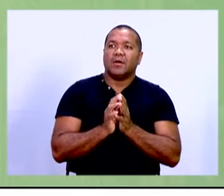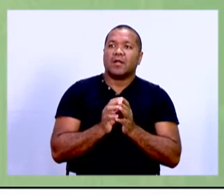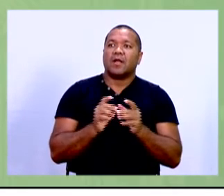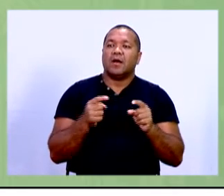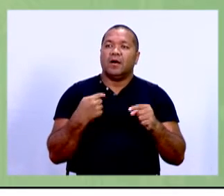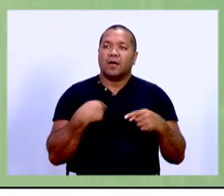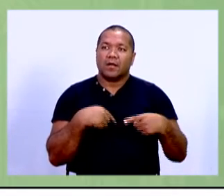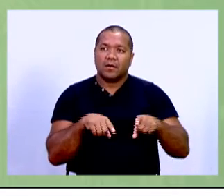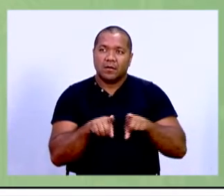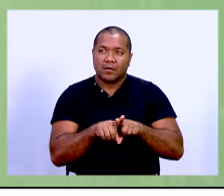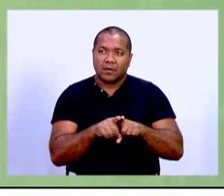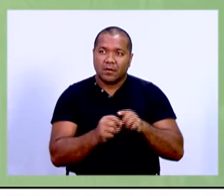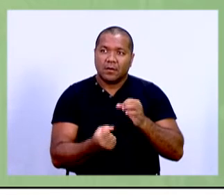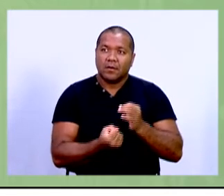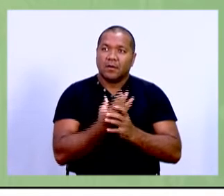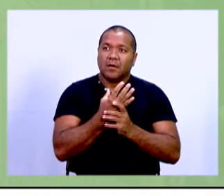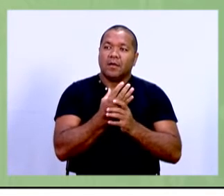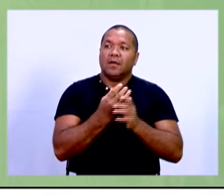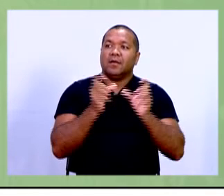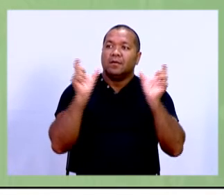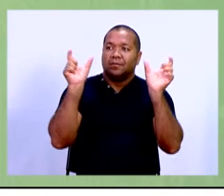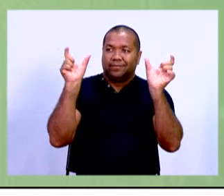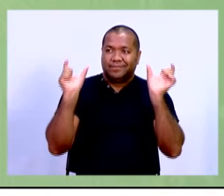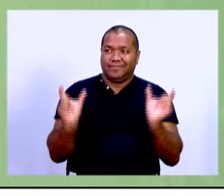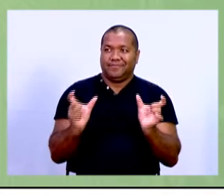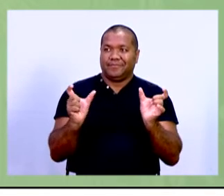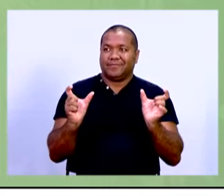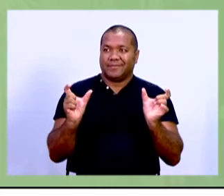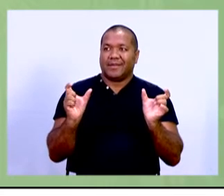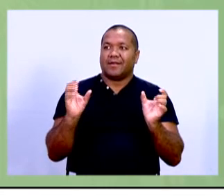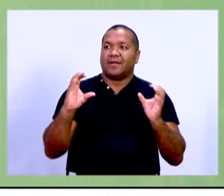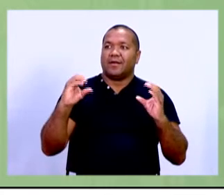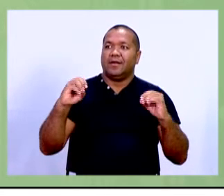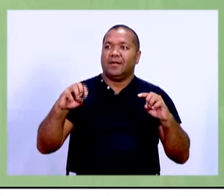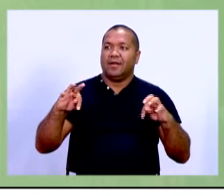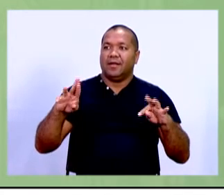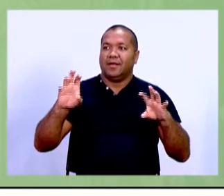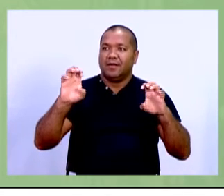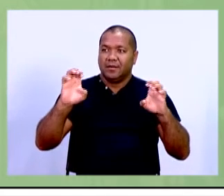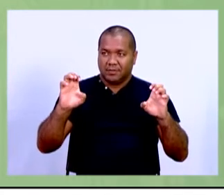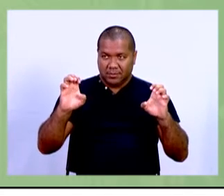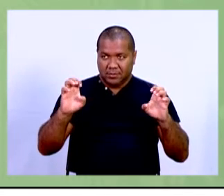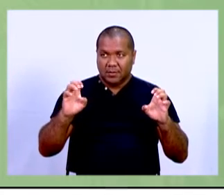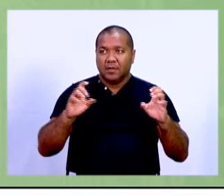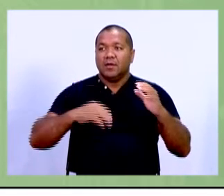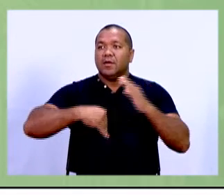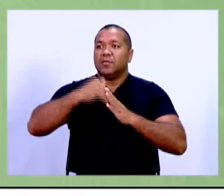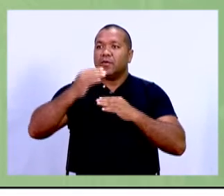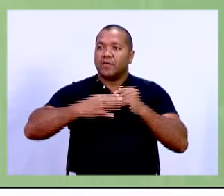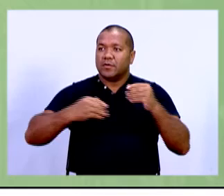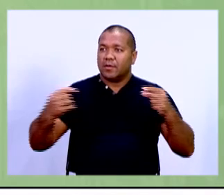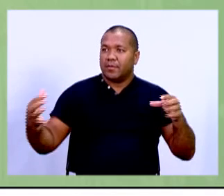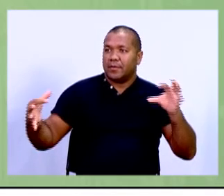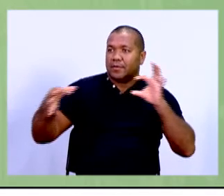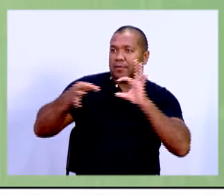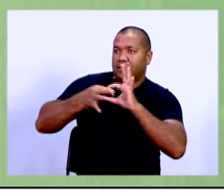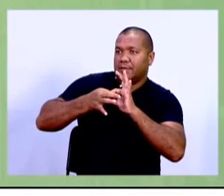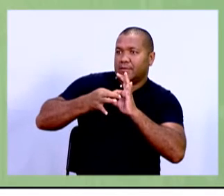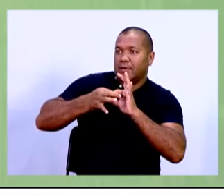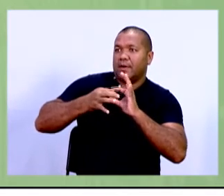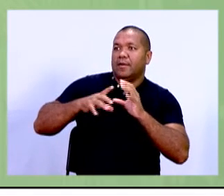criei as entidades também cliente e funcionário para poder herdar